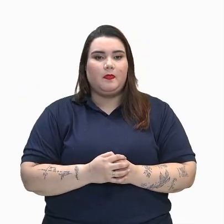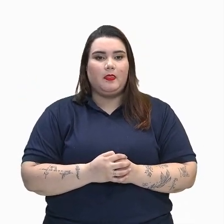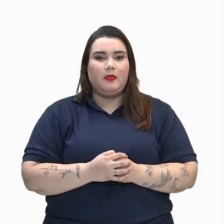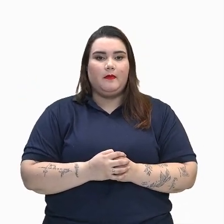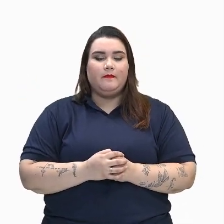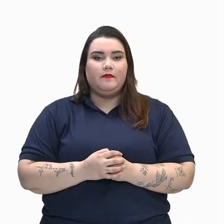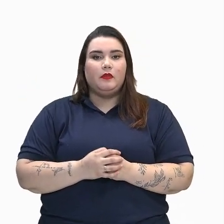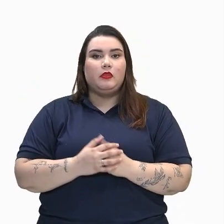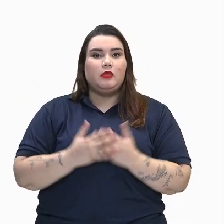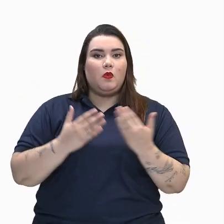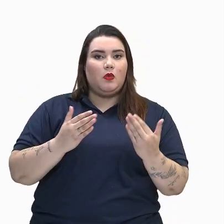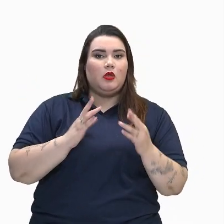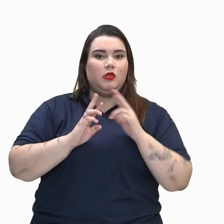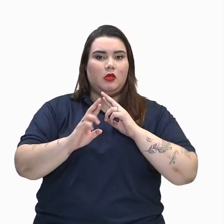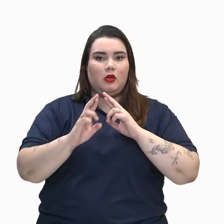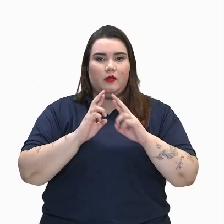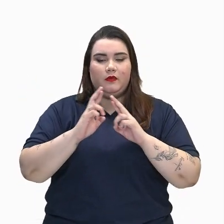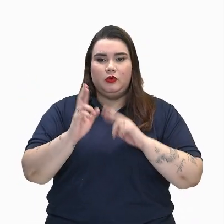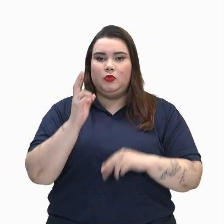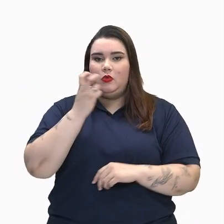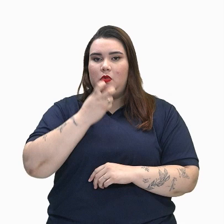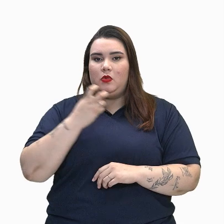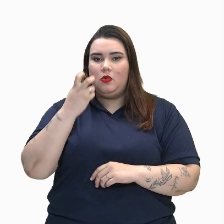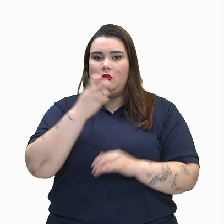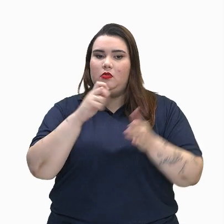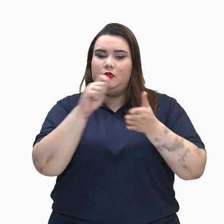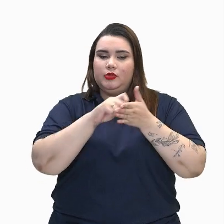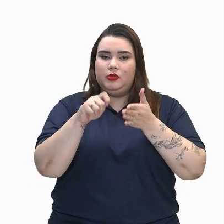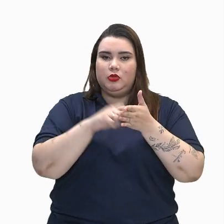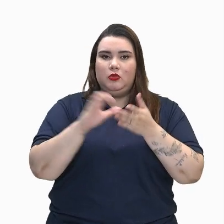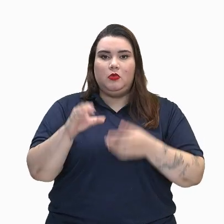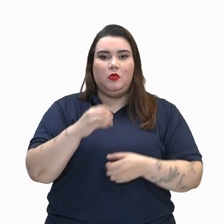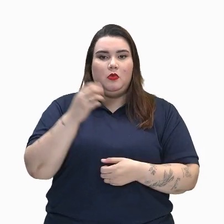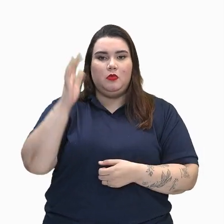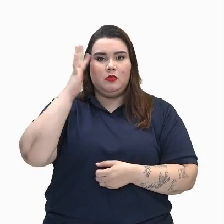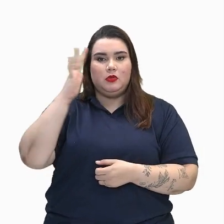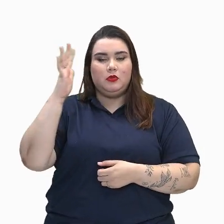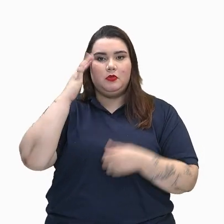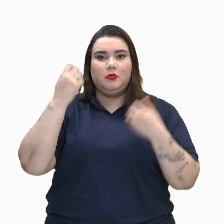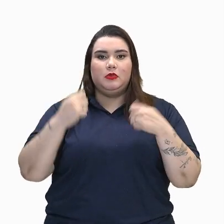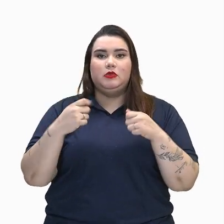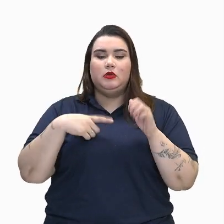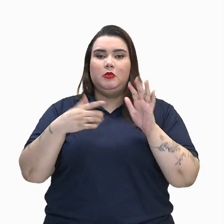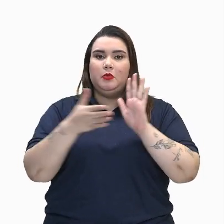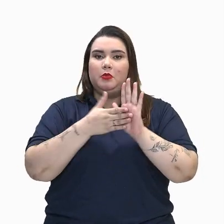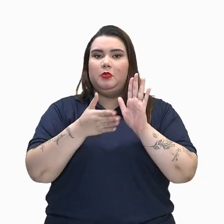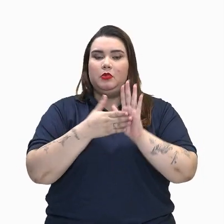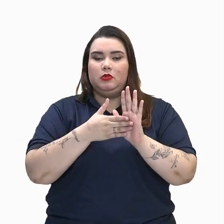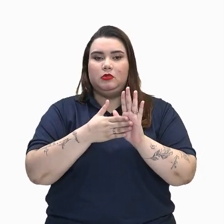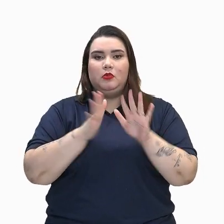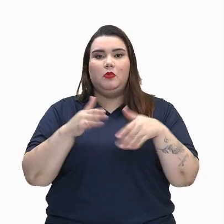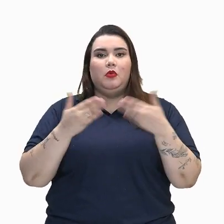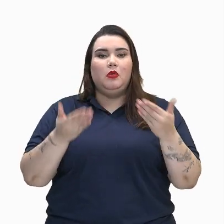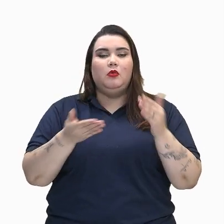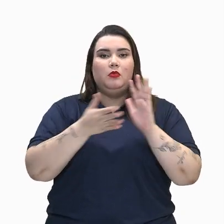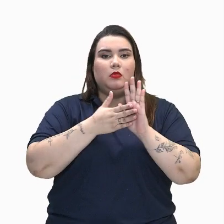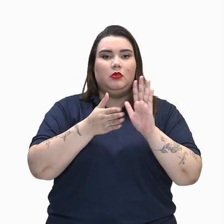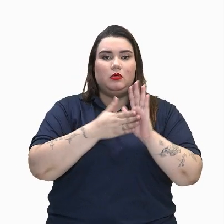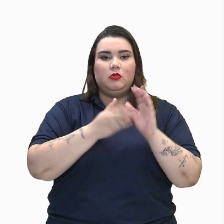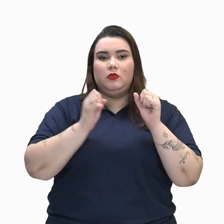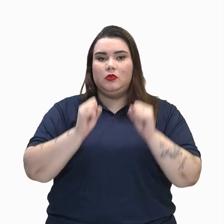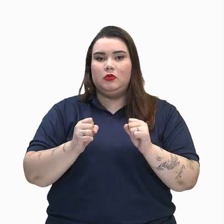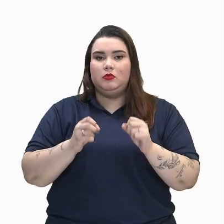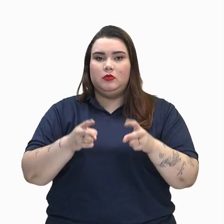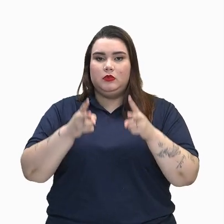toda entrevista oral, escrita ou imaginária, ela precisa ter um propósito. E os propósitos nós podemos ver